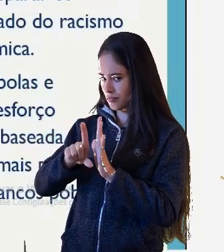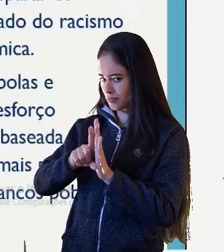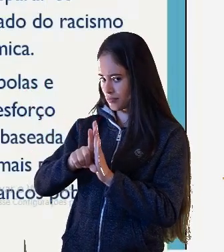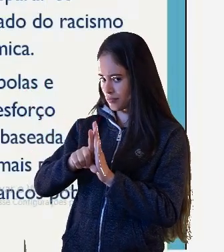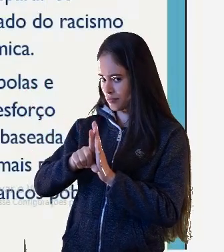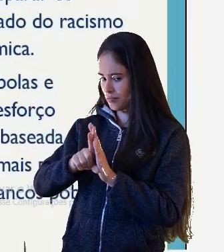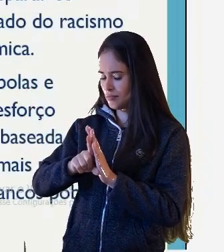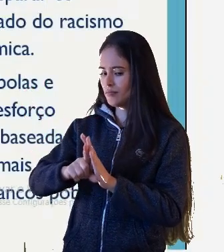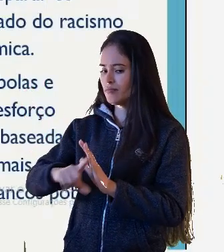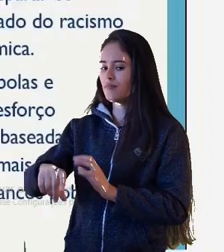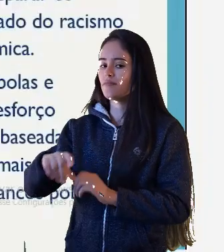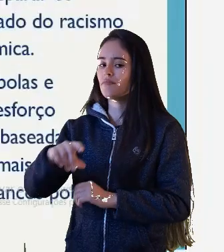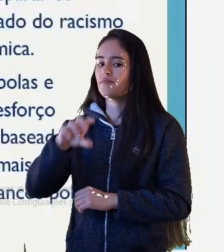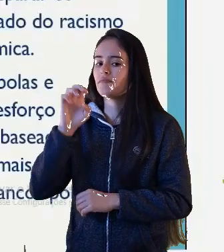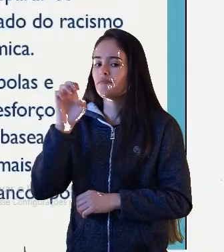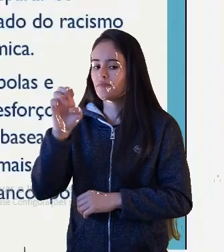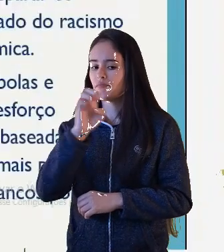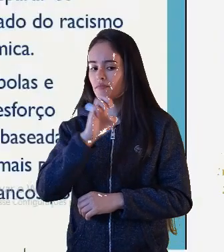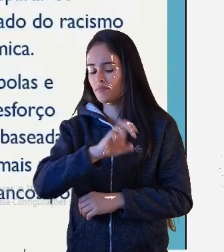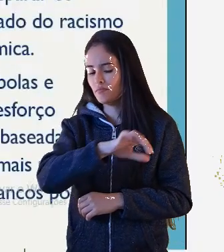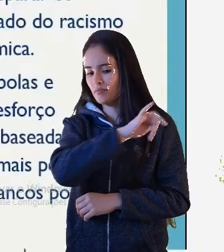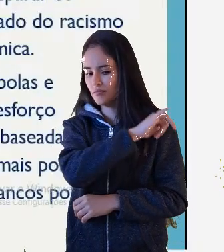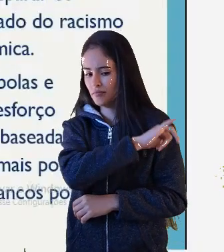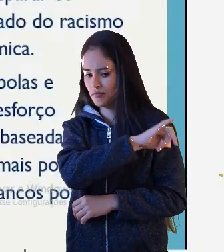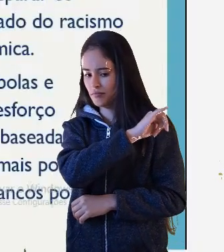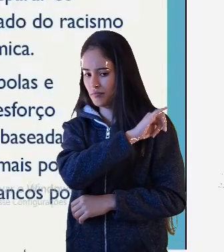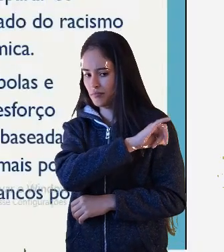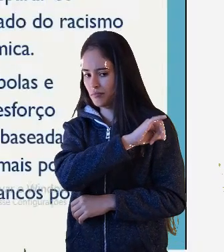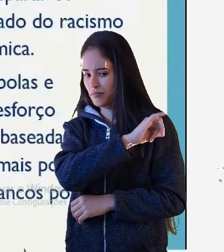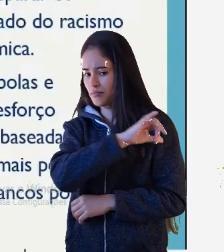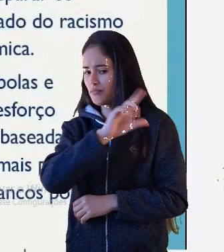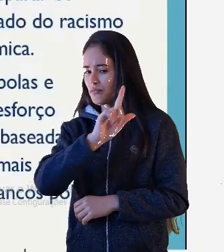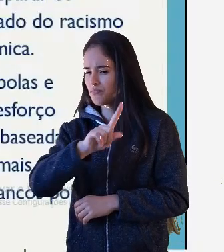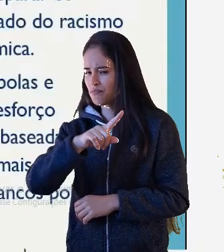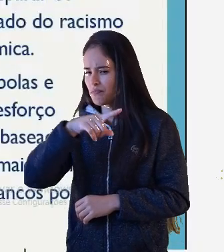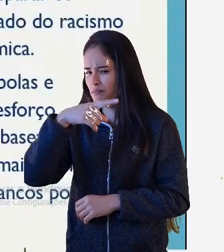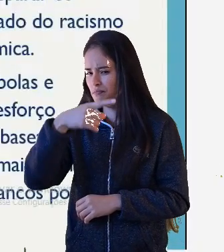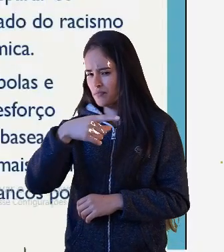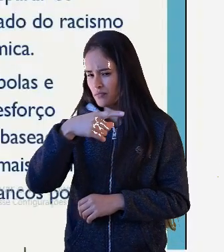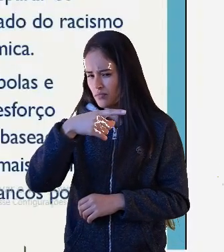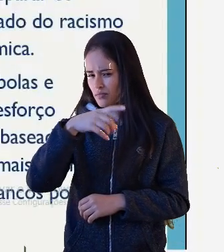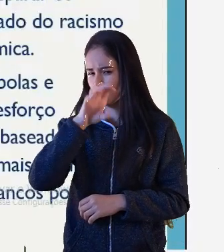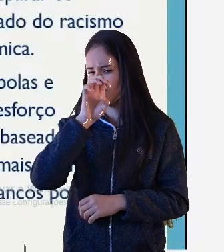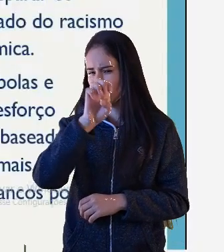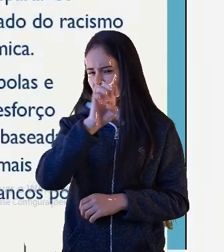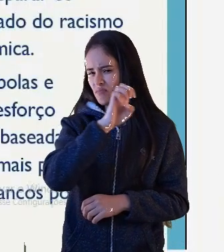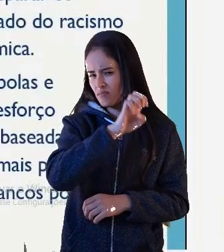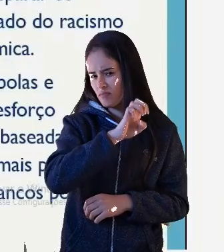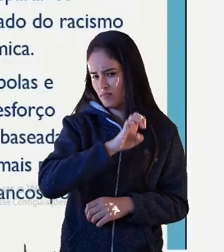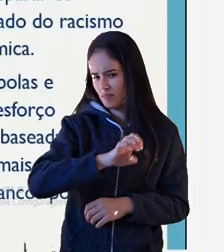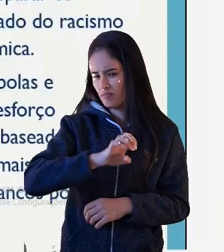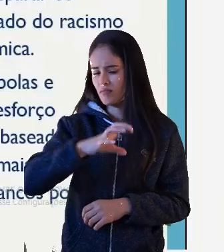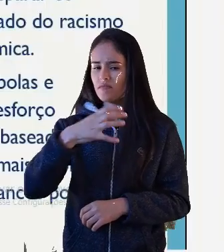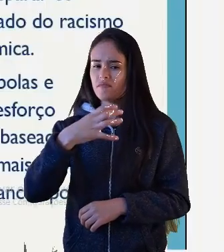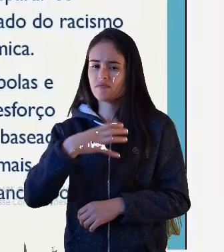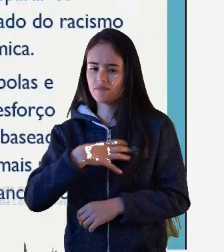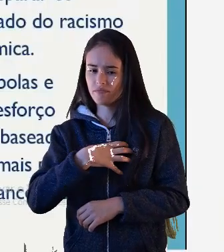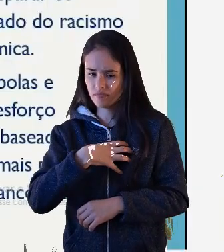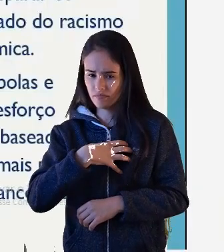dos cursos, né? Ninguém mais vai fazer curso superior no Brasil, porque agora ninguém mais vai entrar, né? E ficou um monte de coisa,